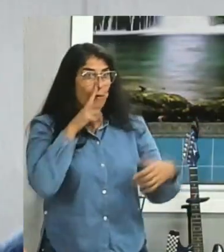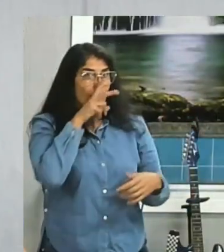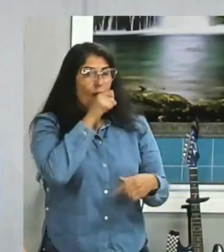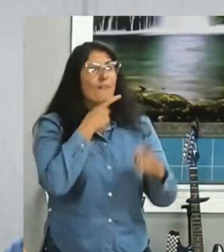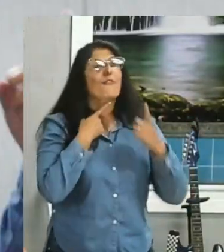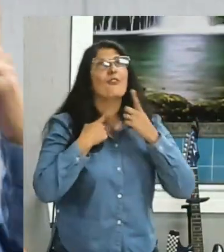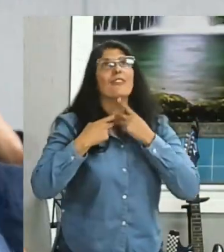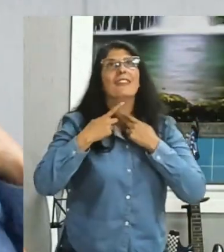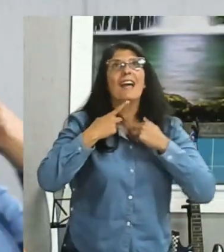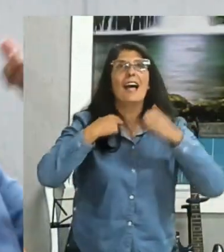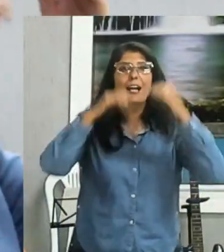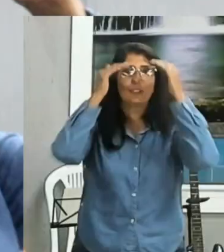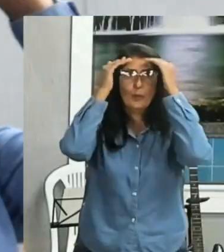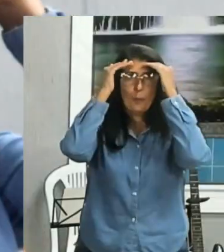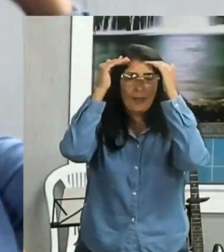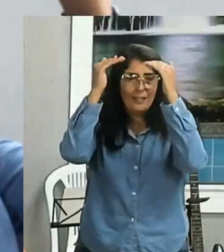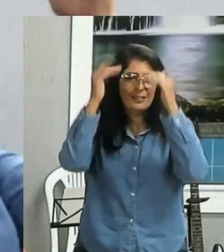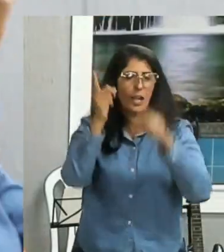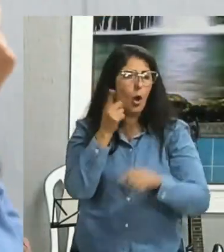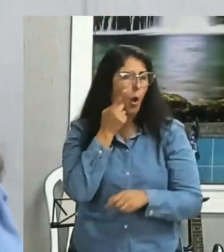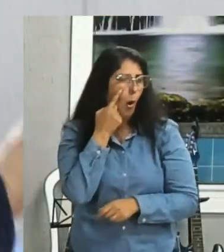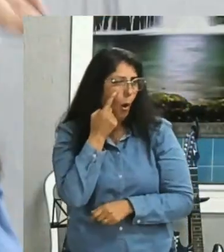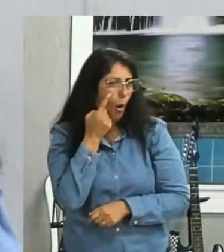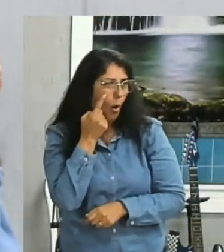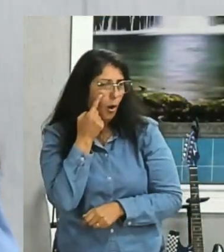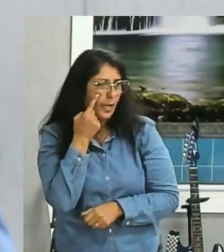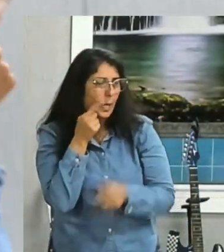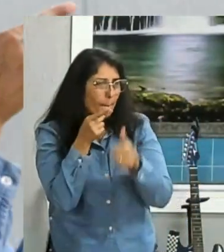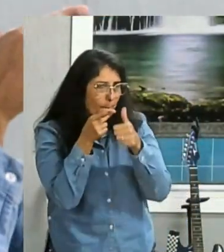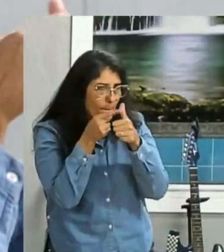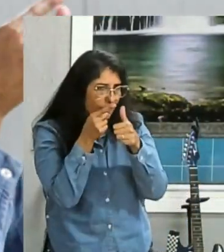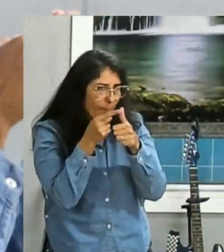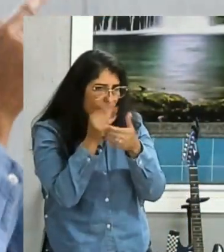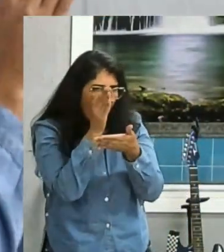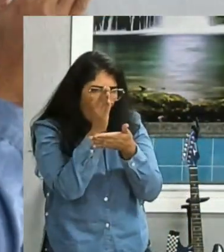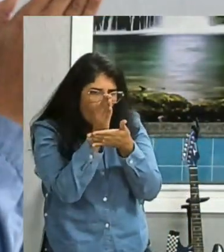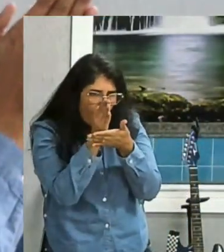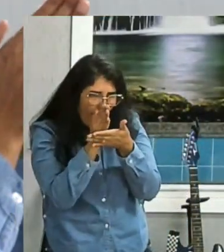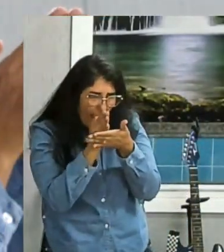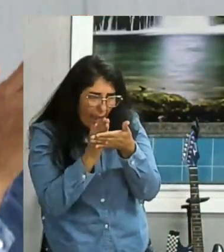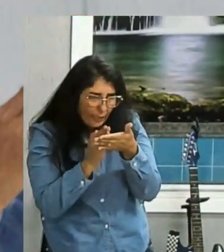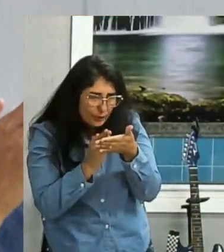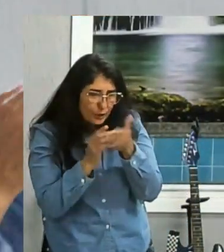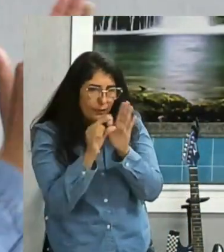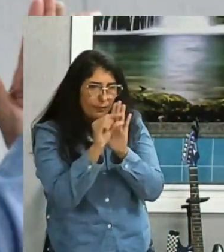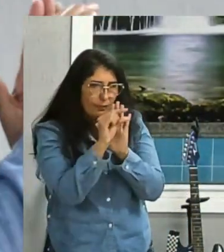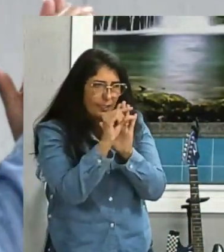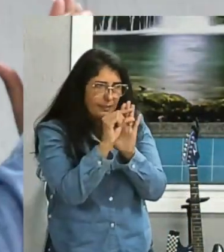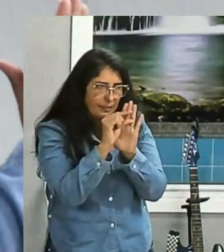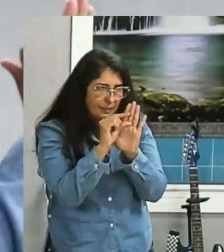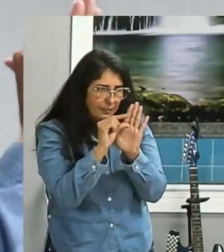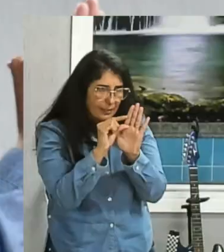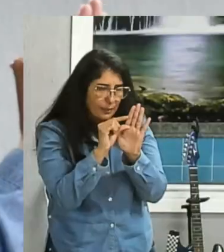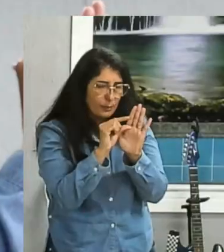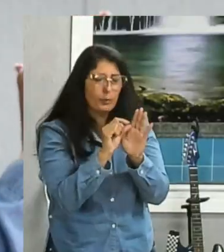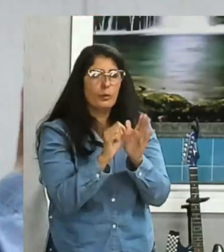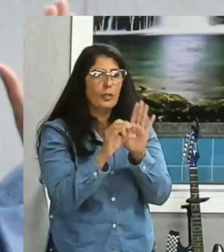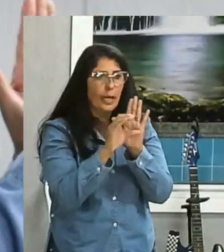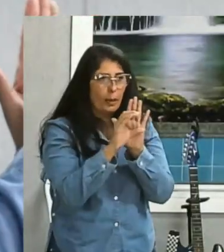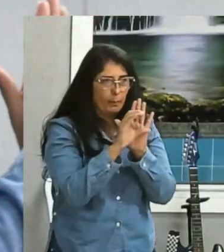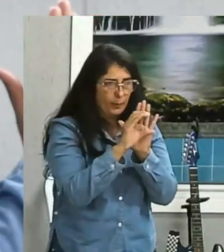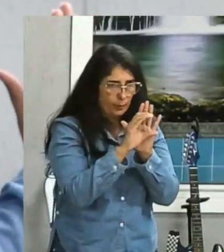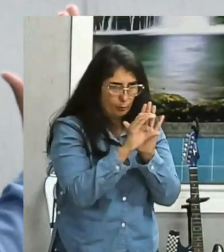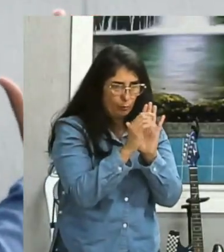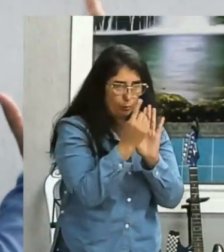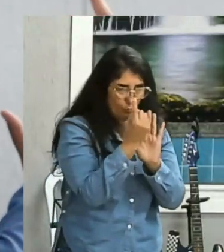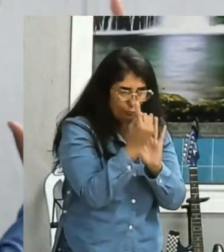obedecê-lo. Olha a primeira parte do versículo 17 de Apocalipse 1. Ele